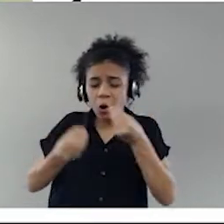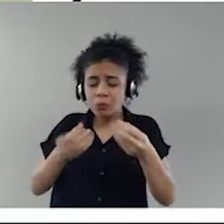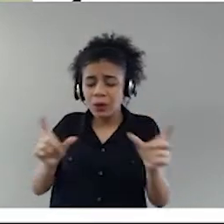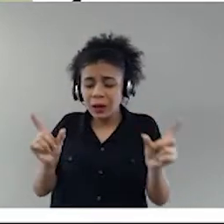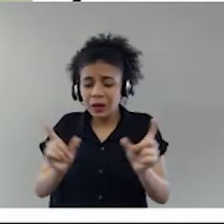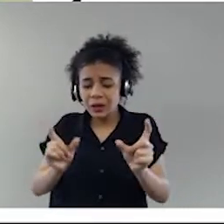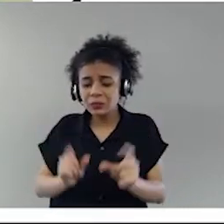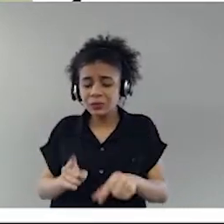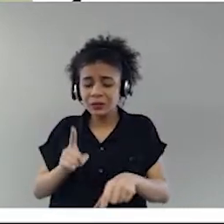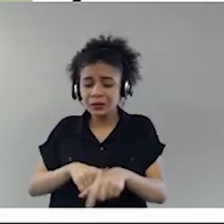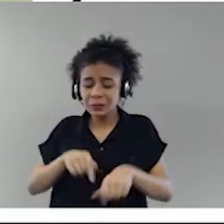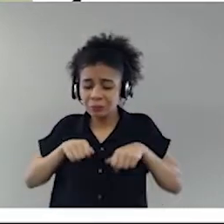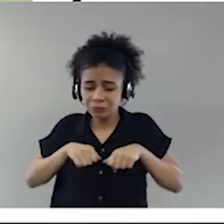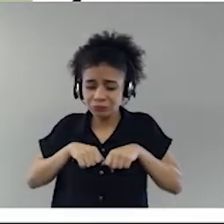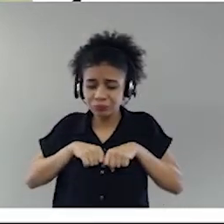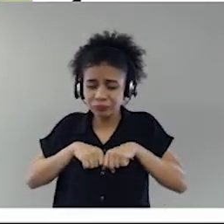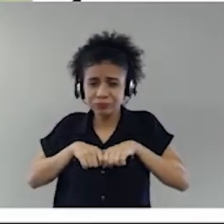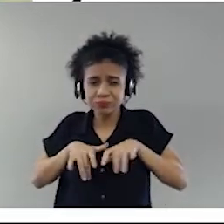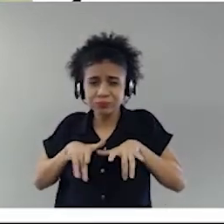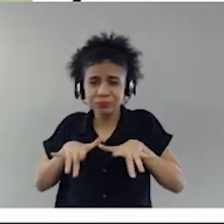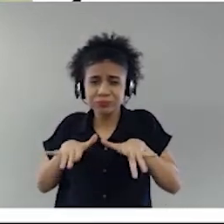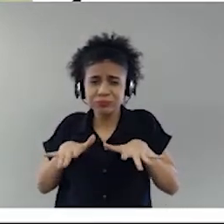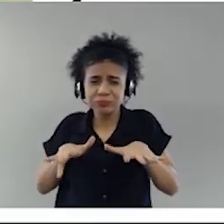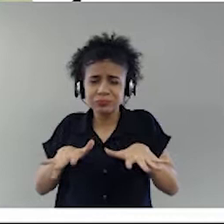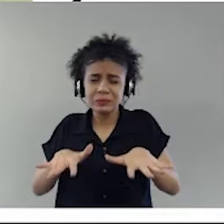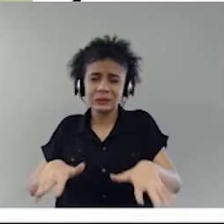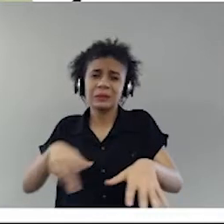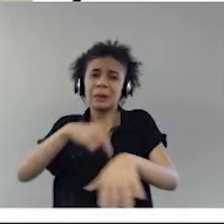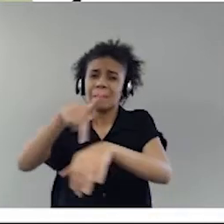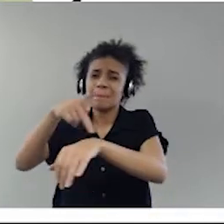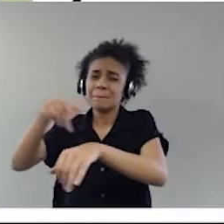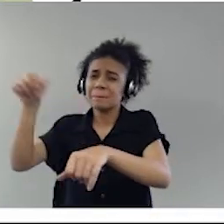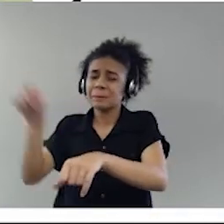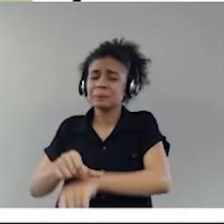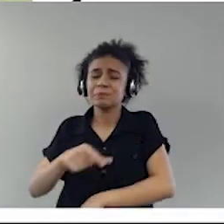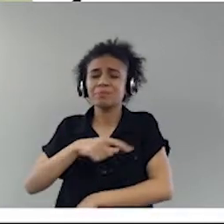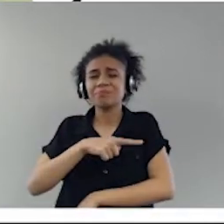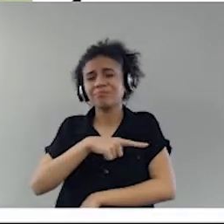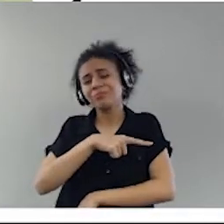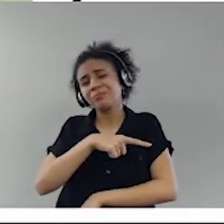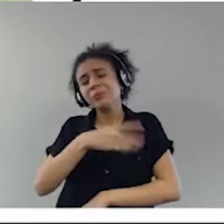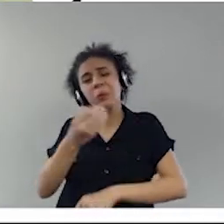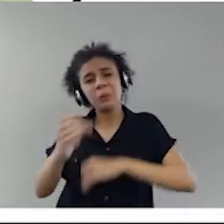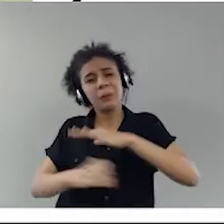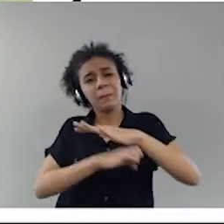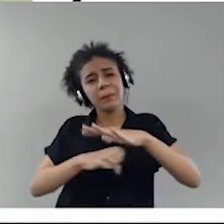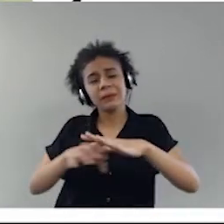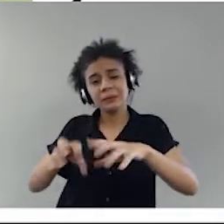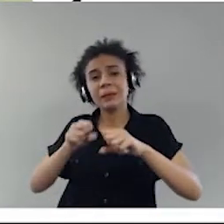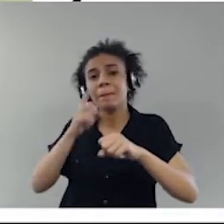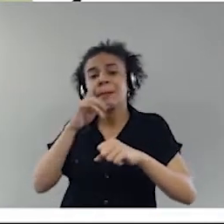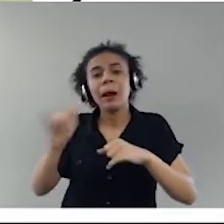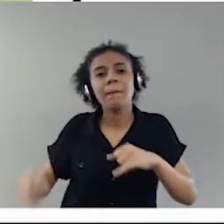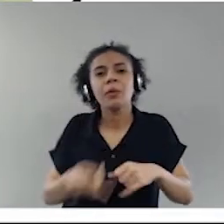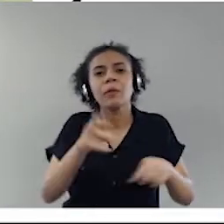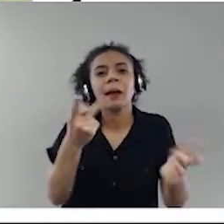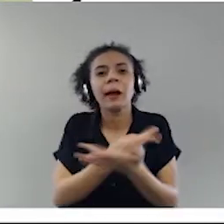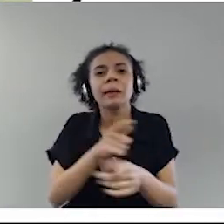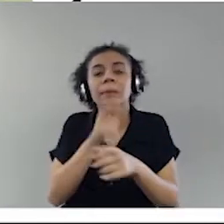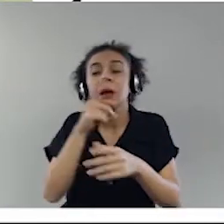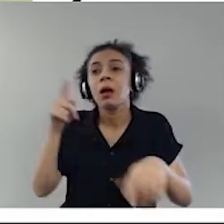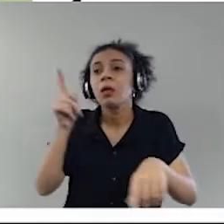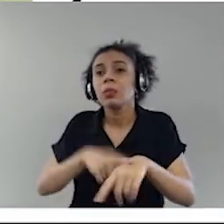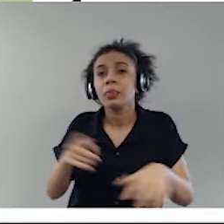desse movimento predatório que alguns países fizeram e várias empresas fizeram, aproveitando de